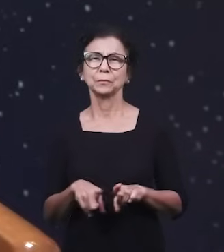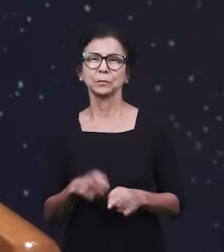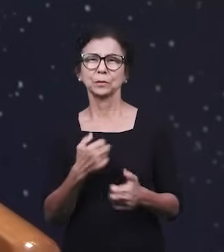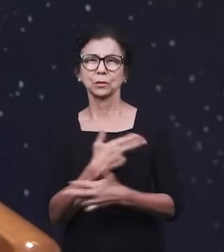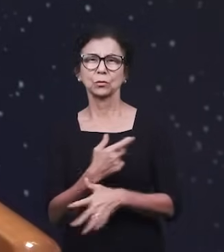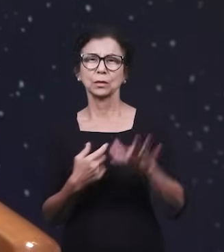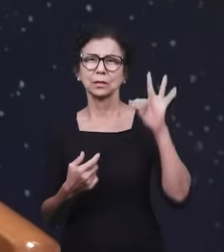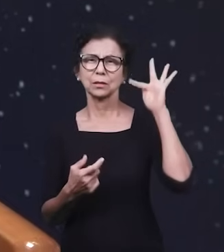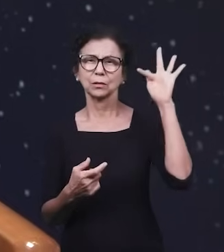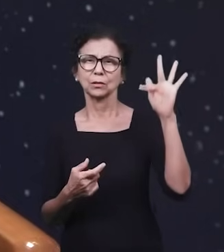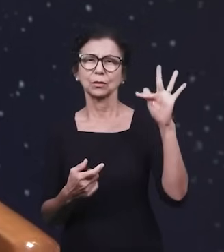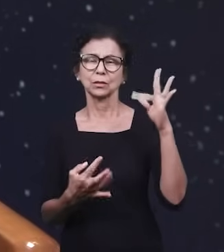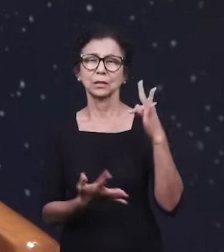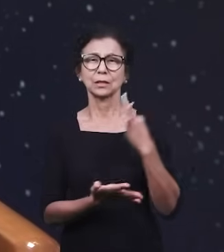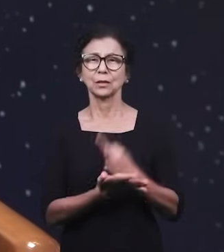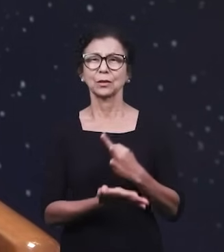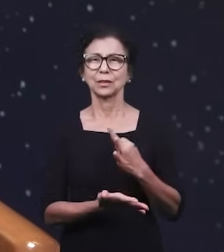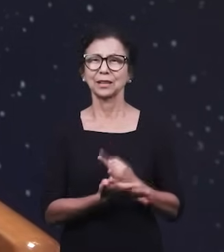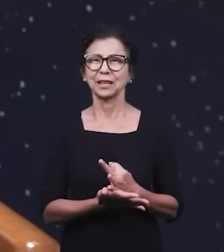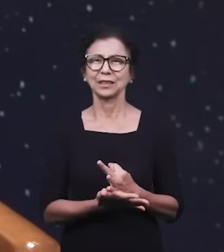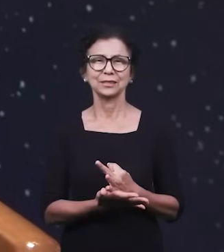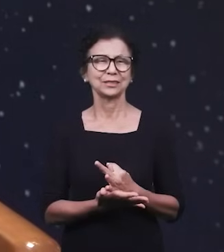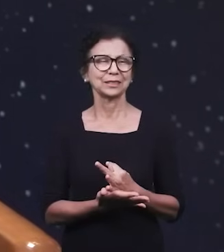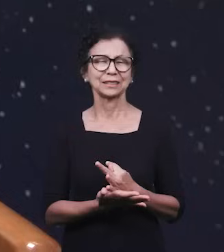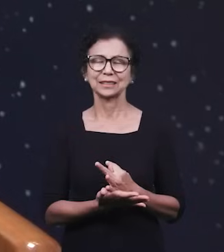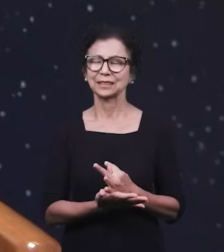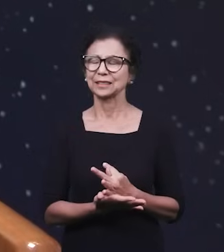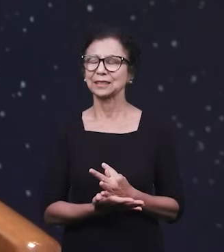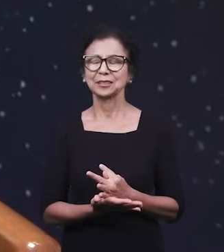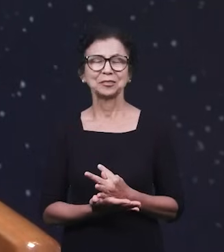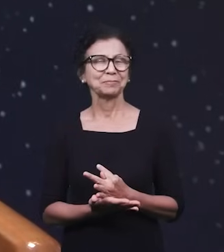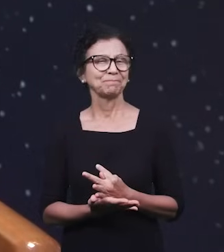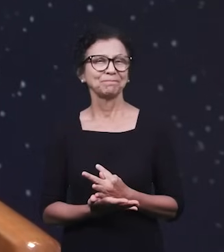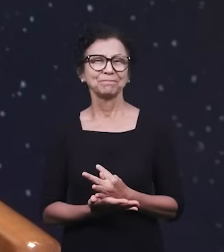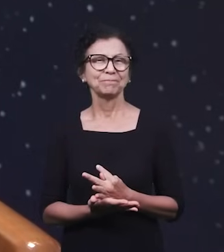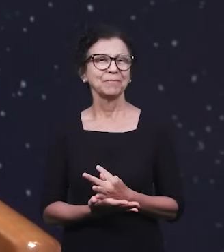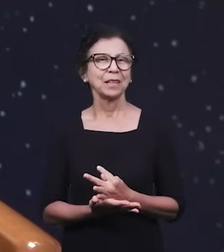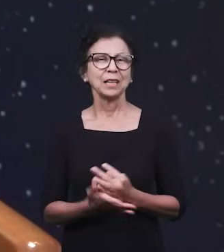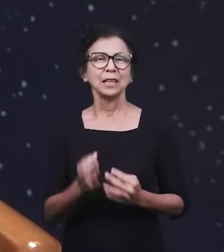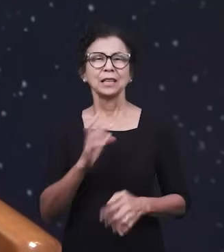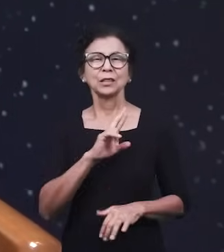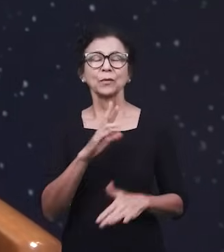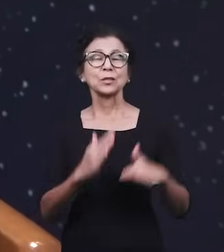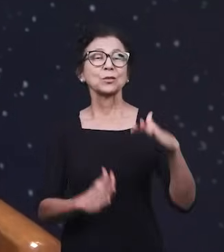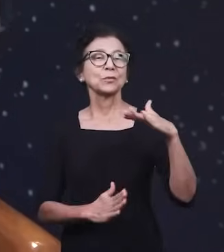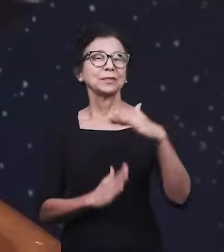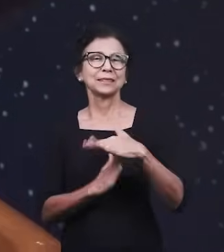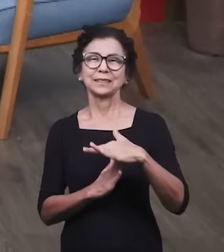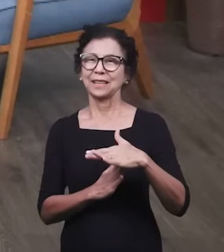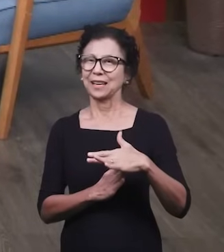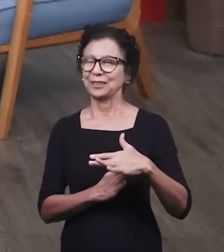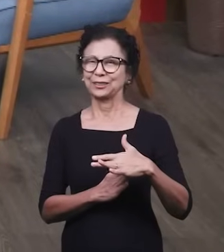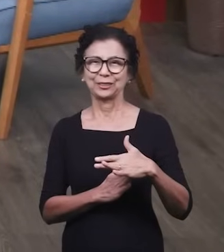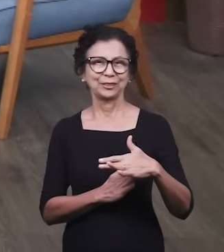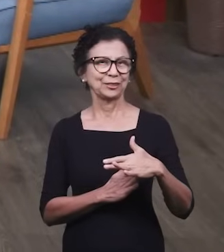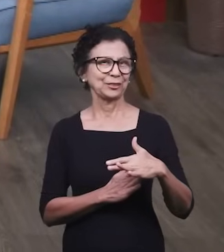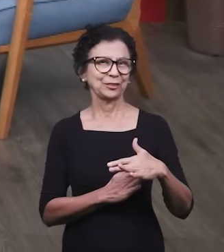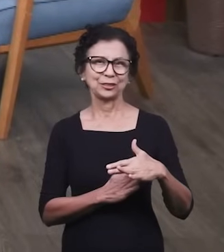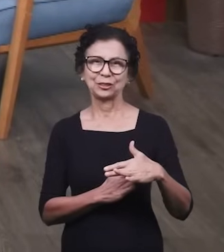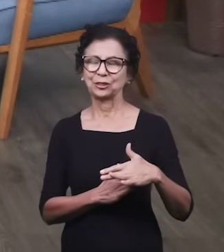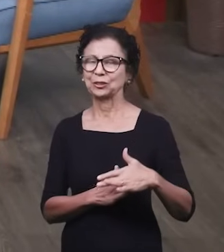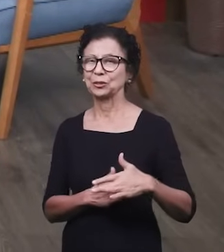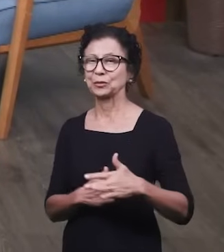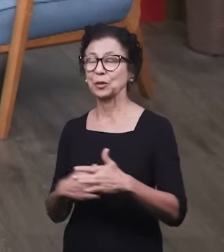filosóficas, teológicas, nada supera a luz que é o Senhor. Recede